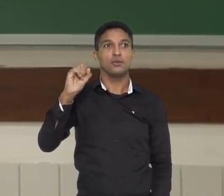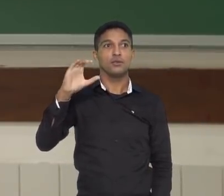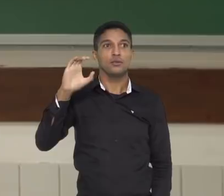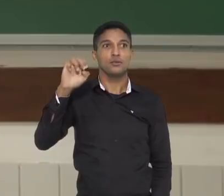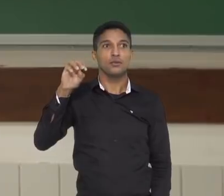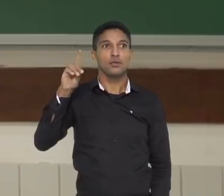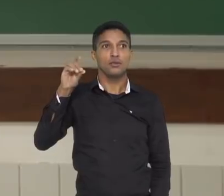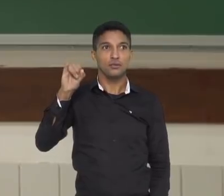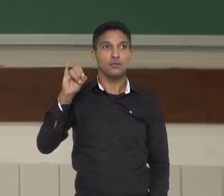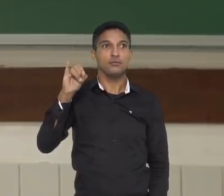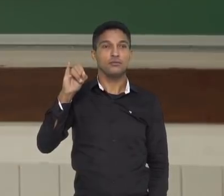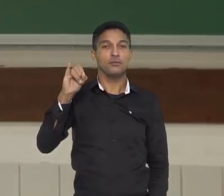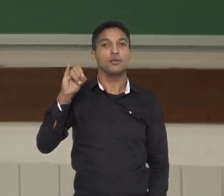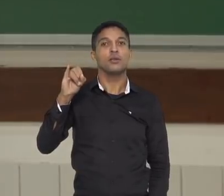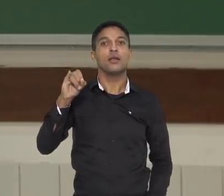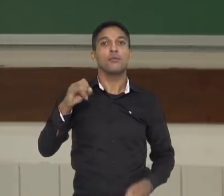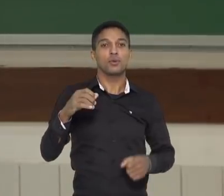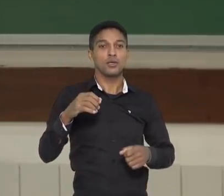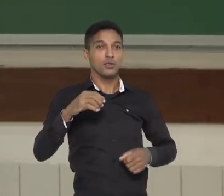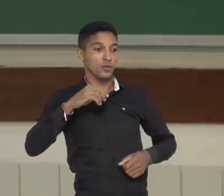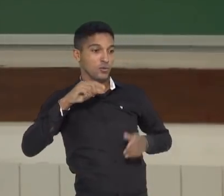responder. Tudo bem?